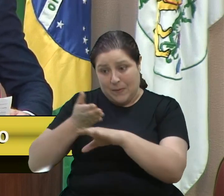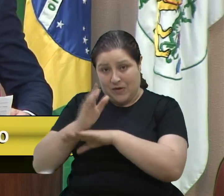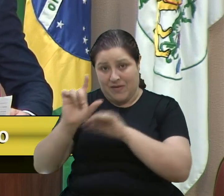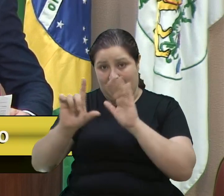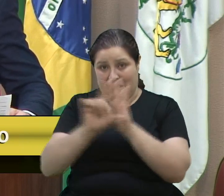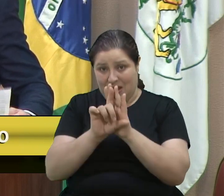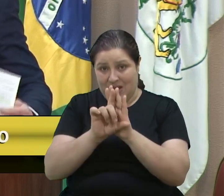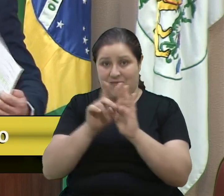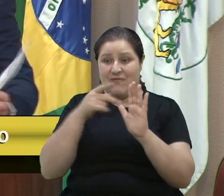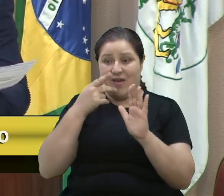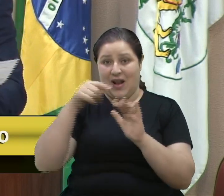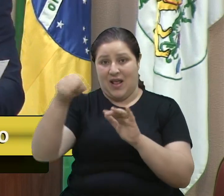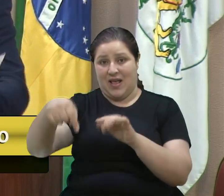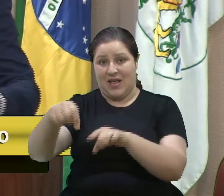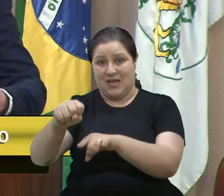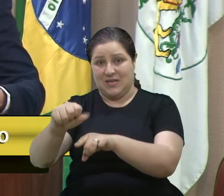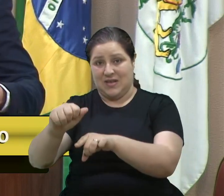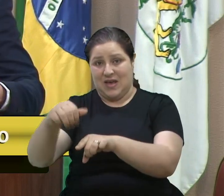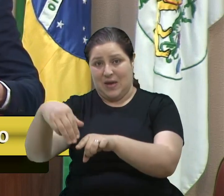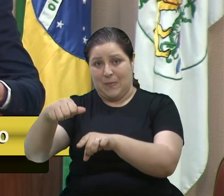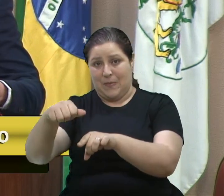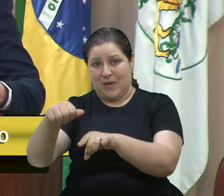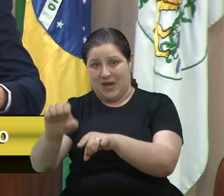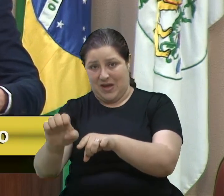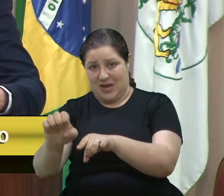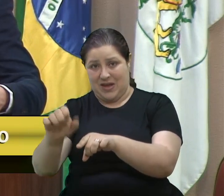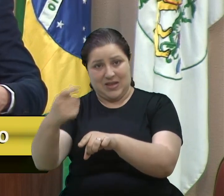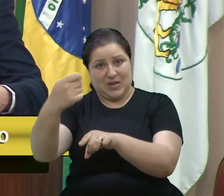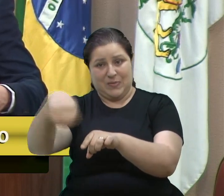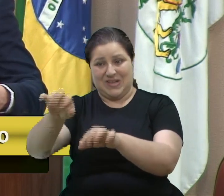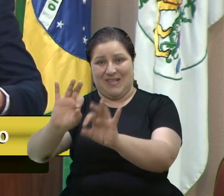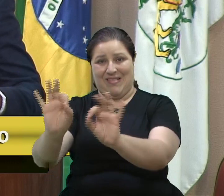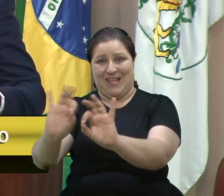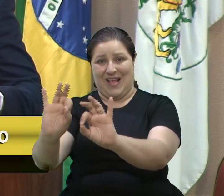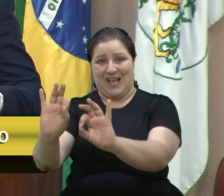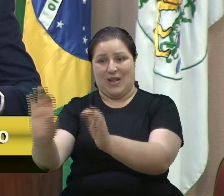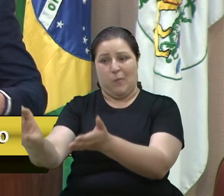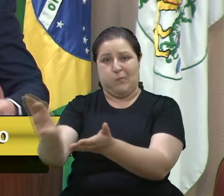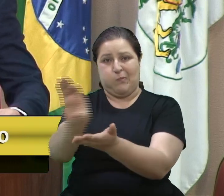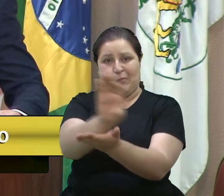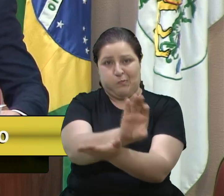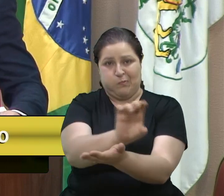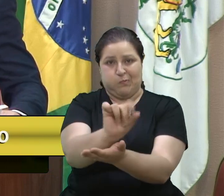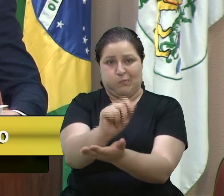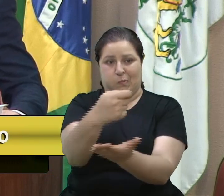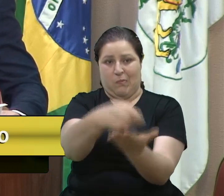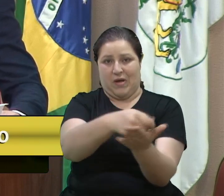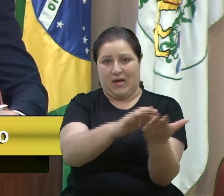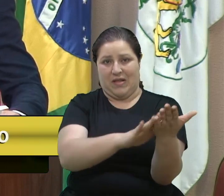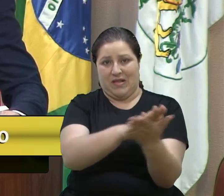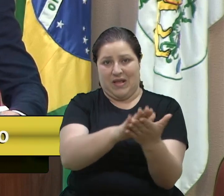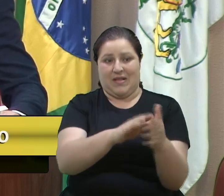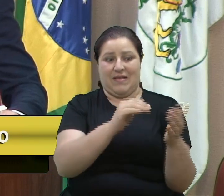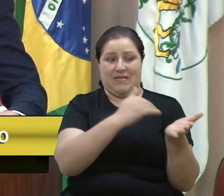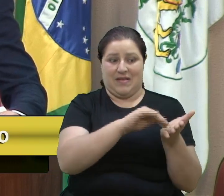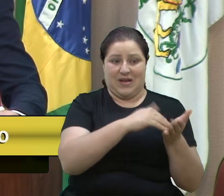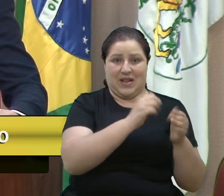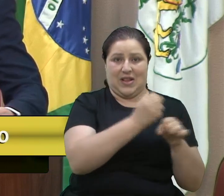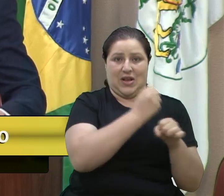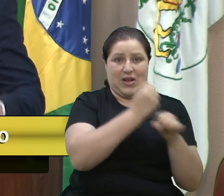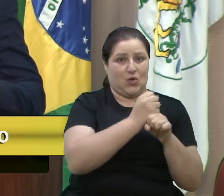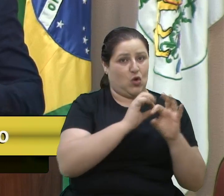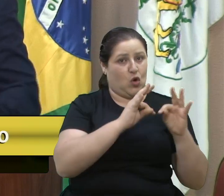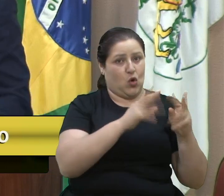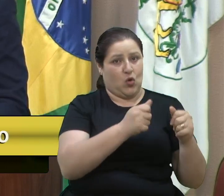que isentava o SAMAI de fazer o pagamento e que ficaria a Secretaria de Obras responsável